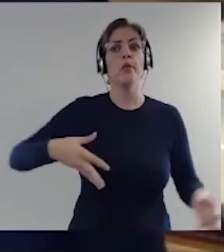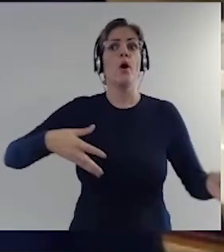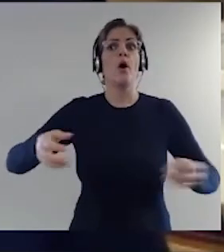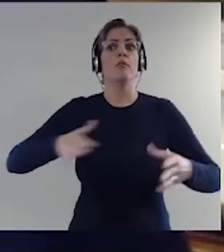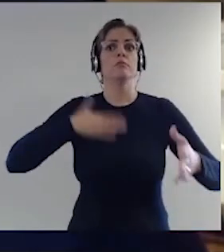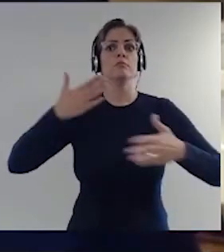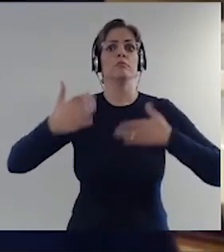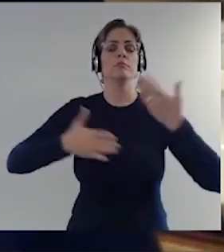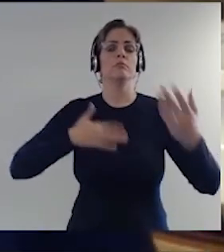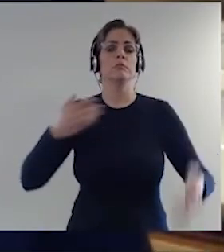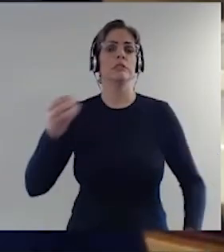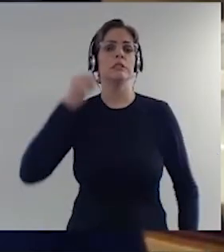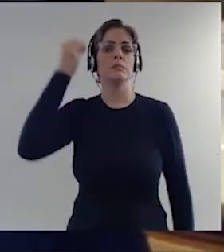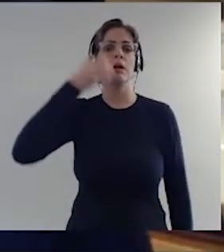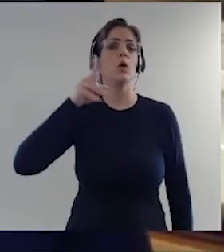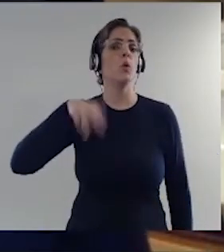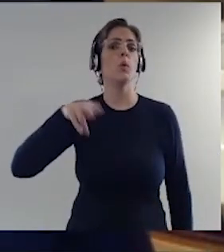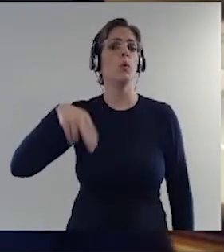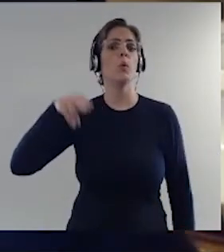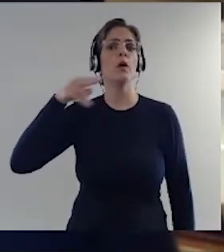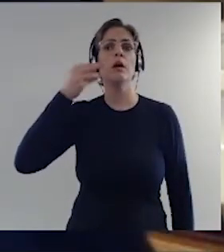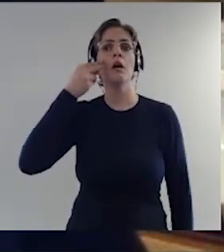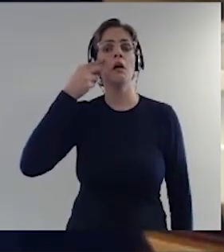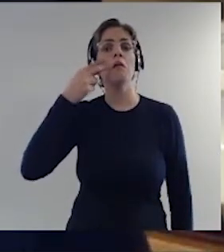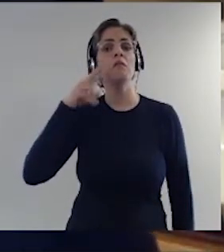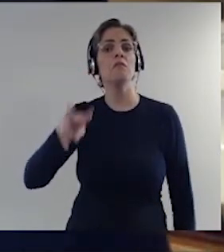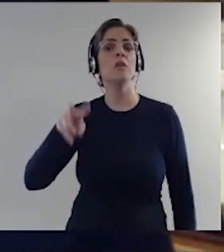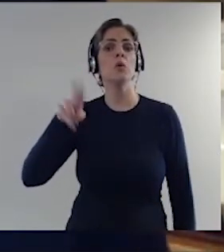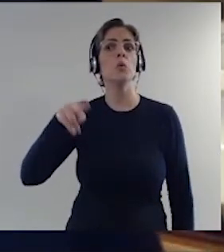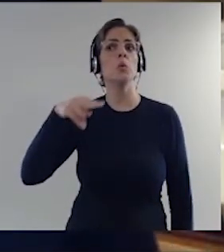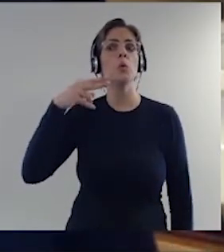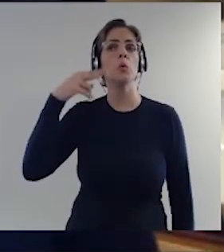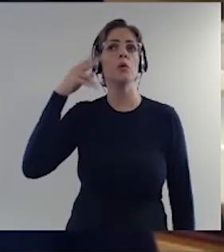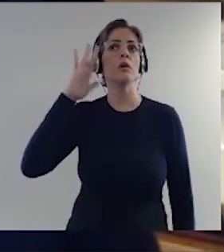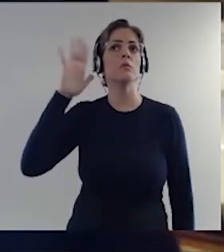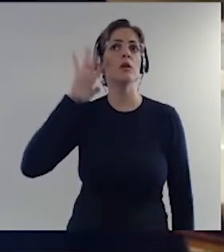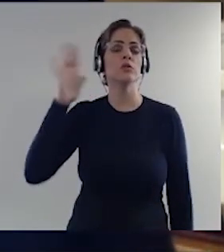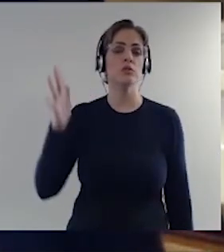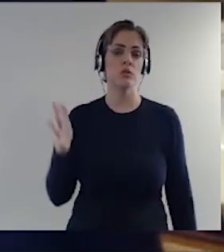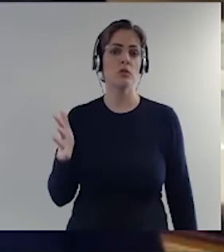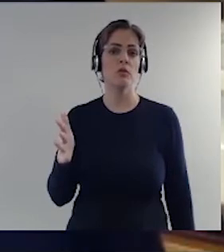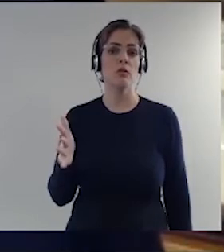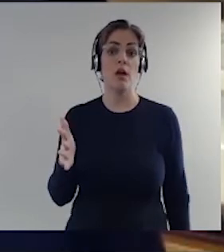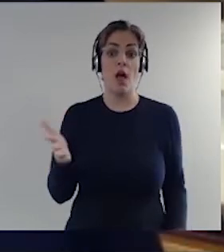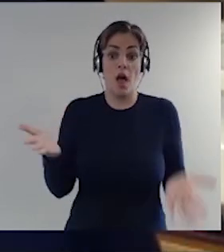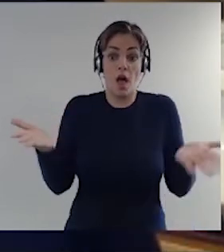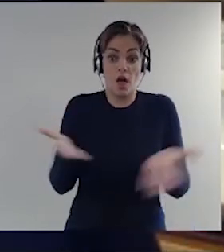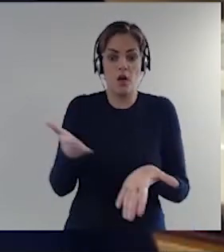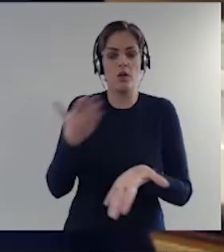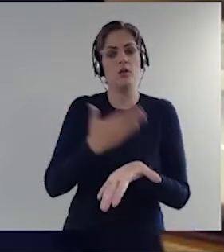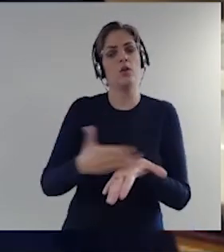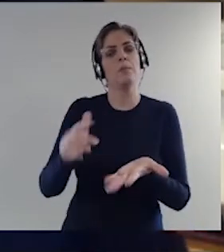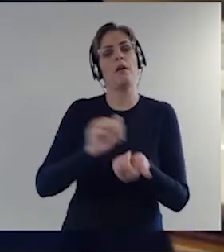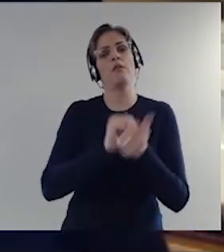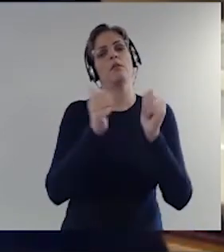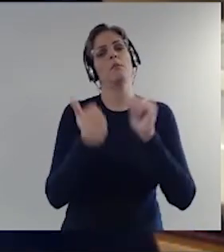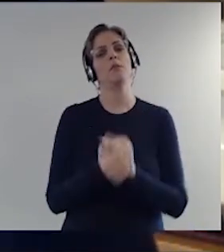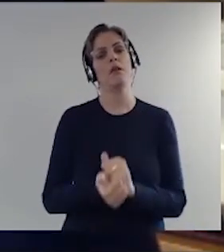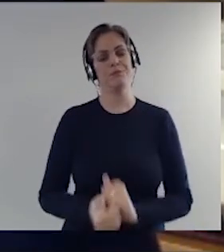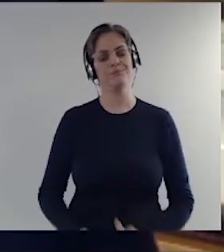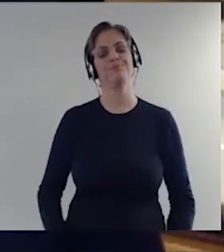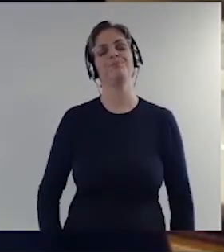antes pensadas, nunca antes vivenciadas, e que agora, então, nós estamos começando a nos adaptar a essa realidade, e